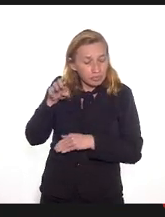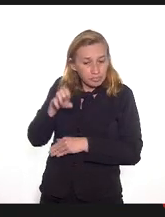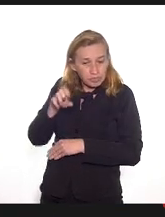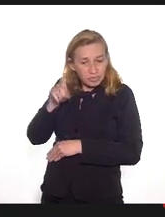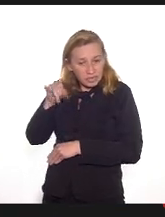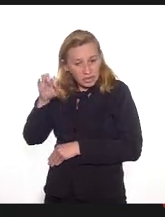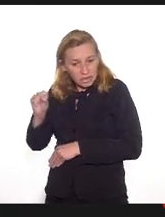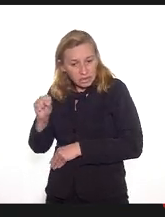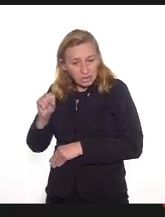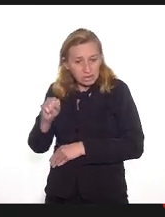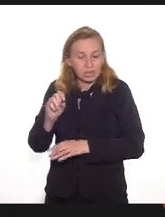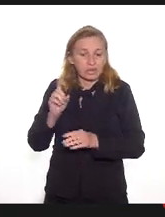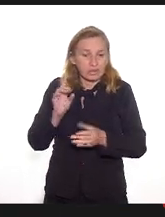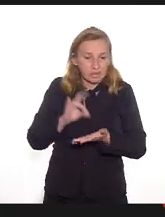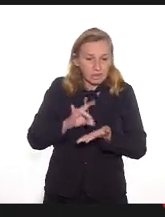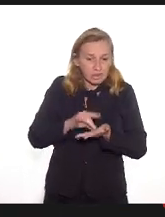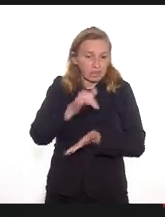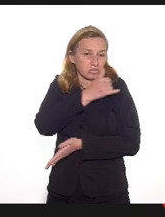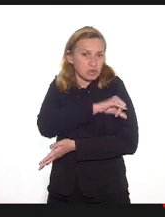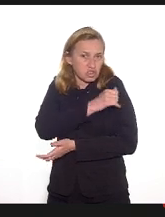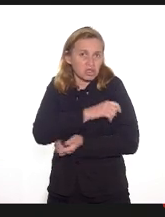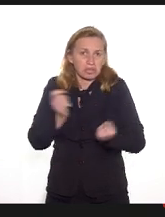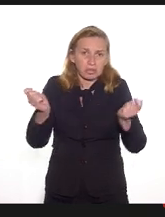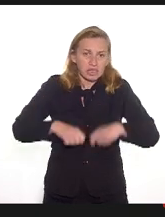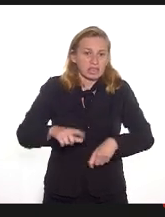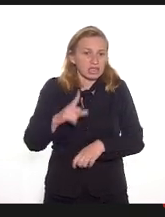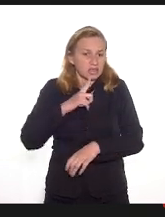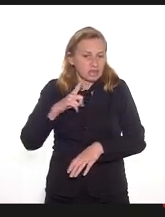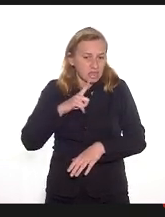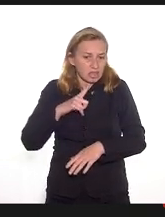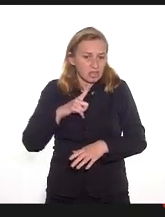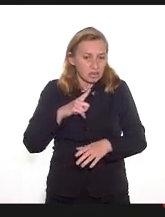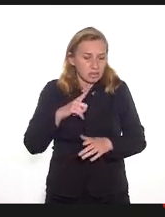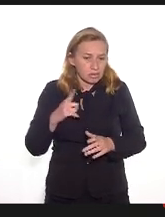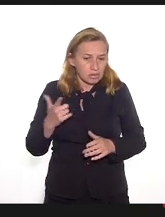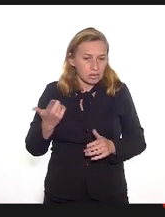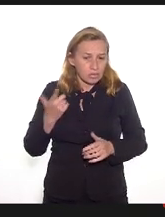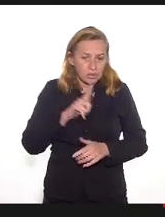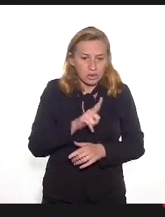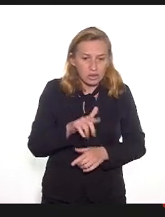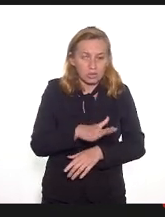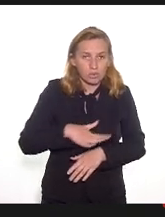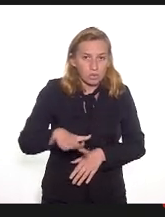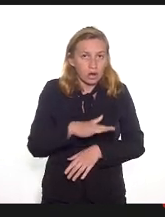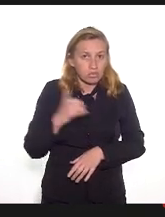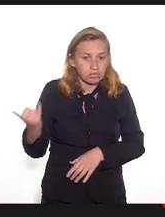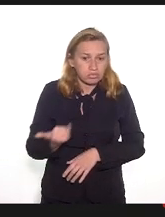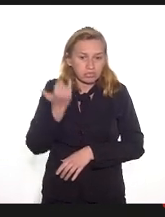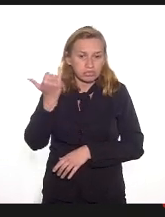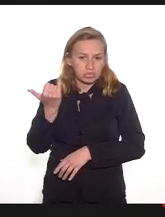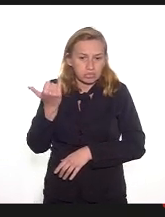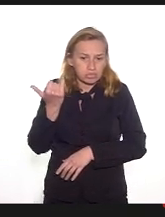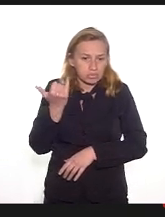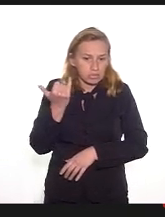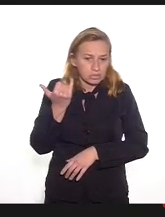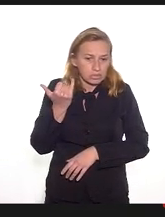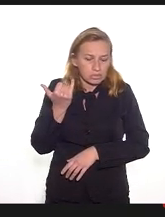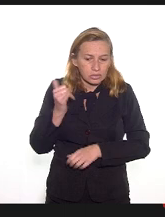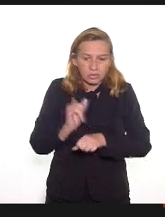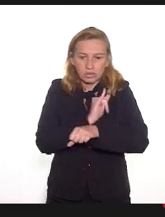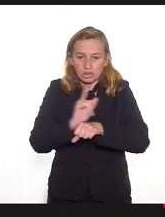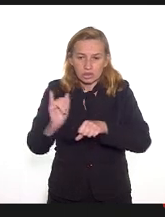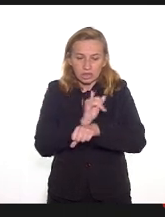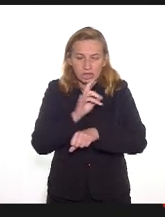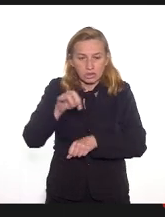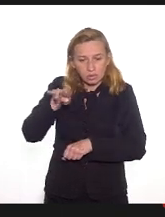Rio de Janeiro, sem dúvida nenhuma, tem todas as capacidades para ocupar esse espaço. O importante, no planejamento estratégico do